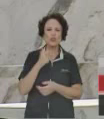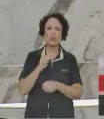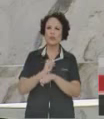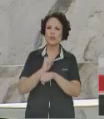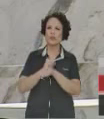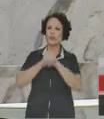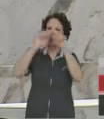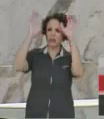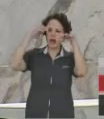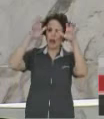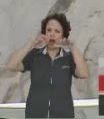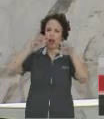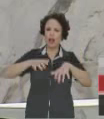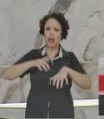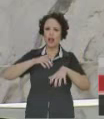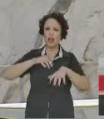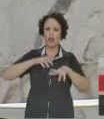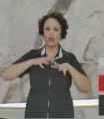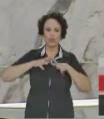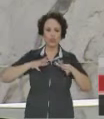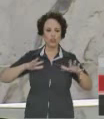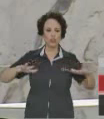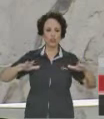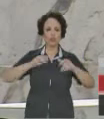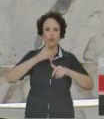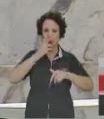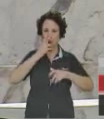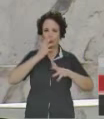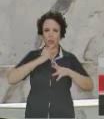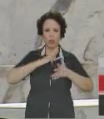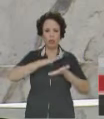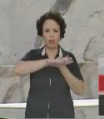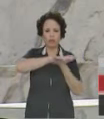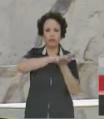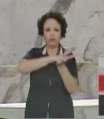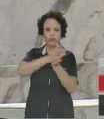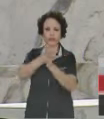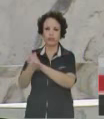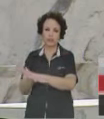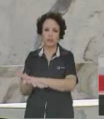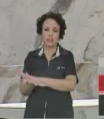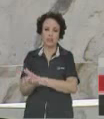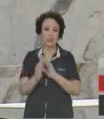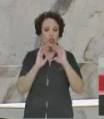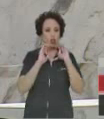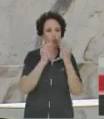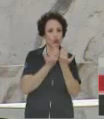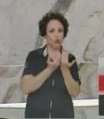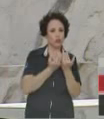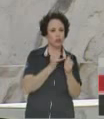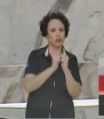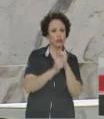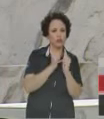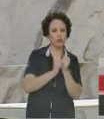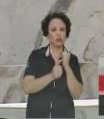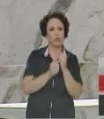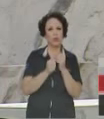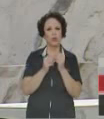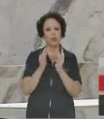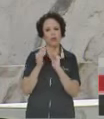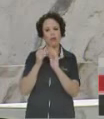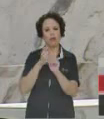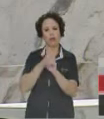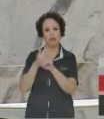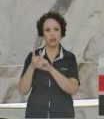de março chegarem e varrer em tudo que são paulo futebol clube os moradores da região do morumbi a região árida vila